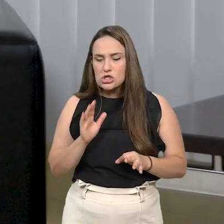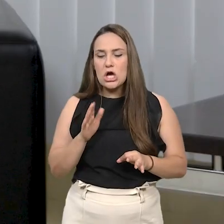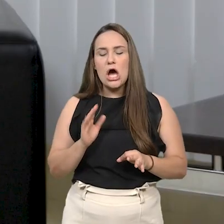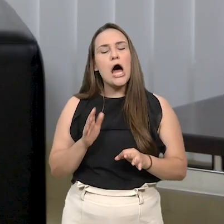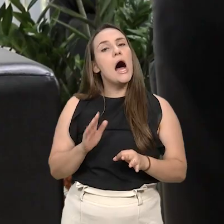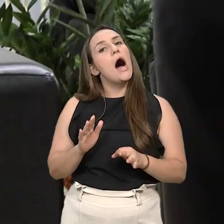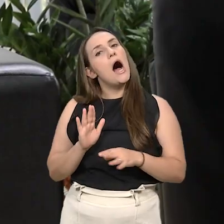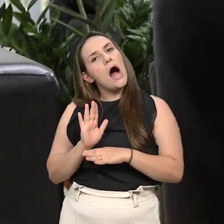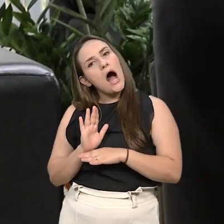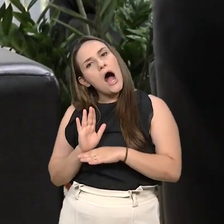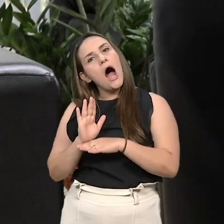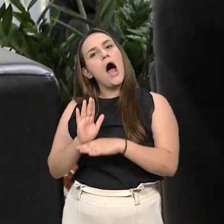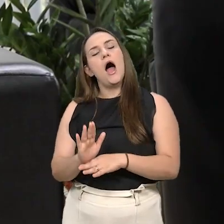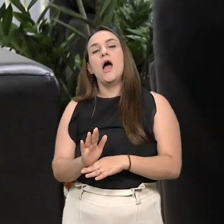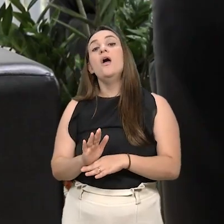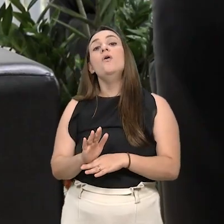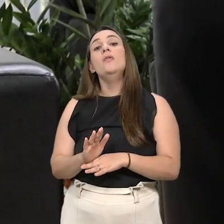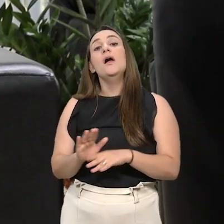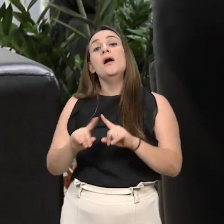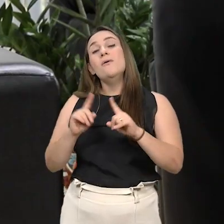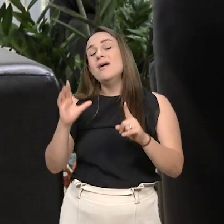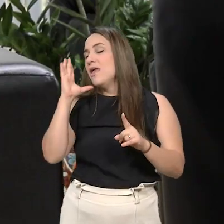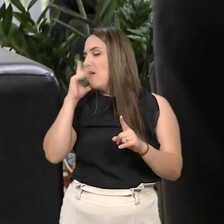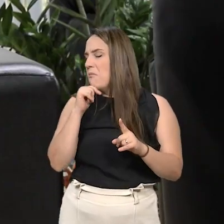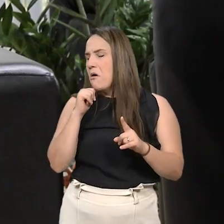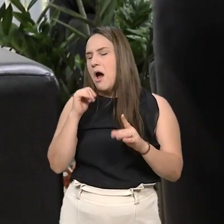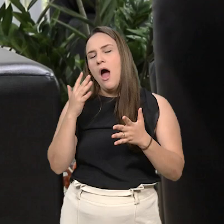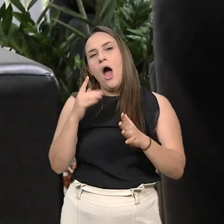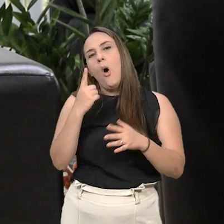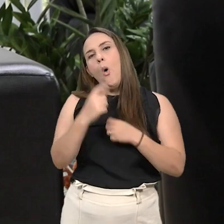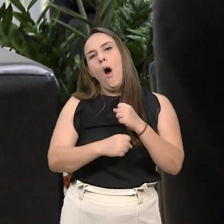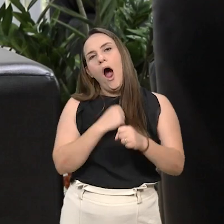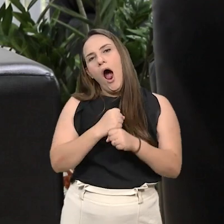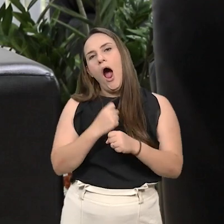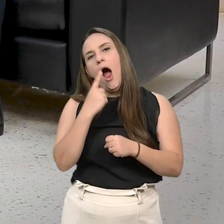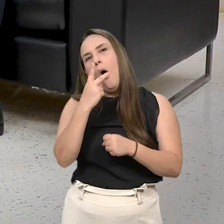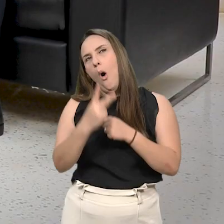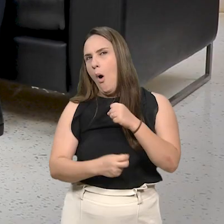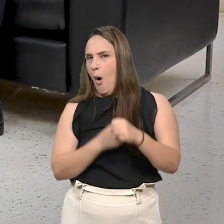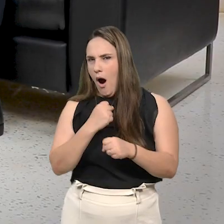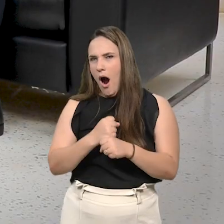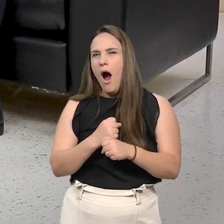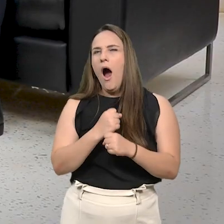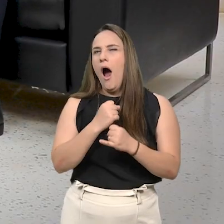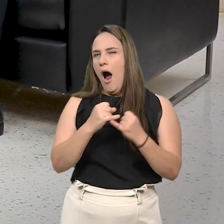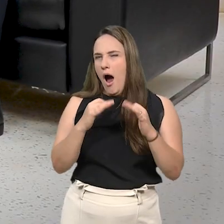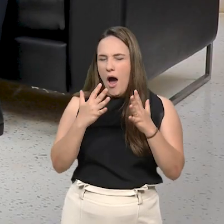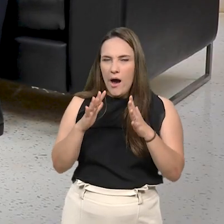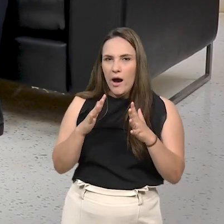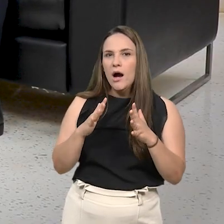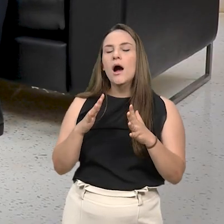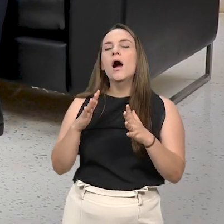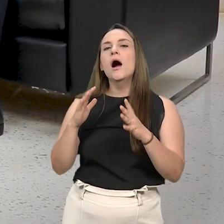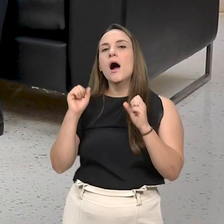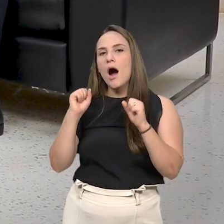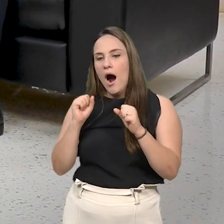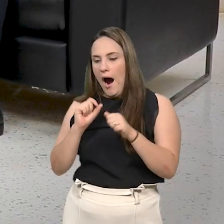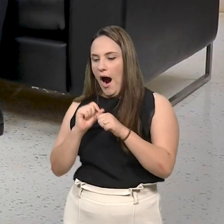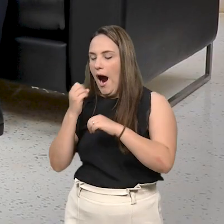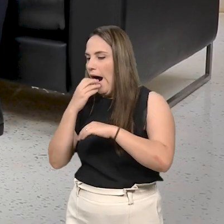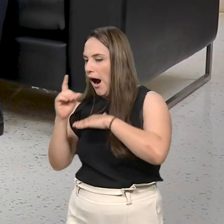não é em um dia, um mês, isso leva 1 ano, 1 ano e meio, até 2 anos para que ocorra esse equilíbrio. Mas o que nós percebemos é que com a CPE nós